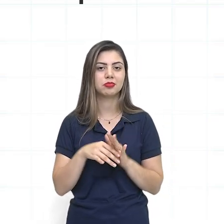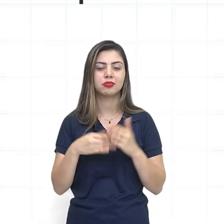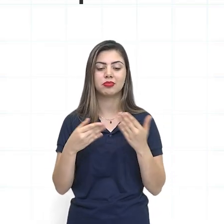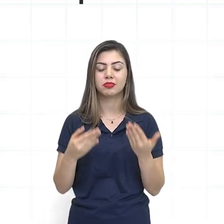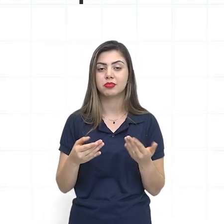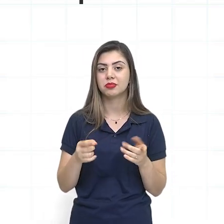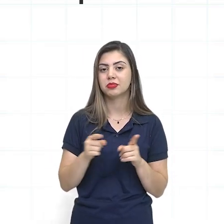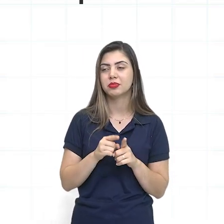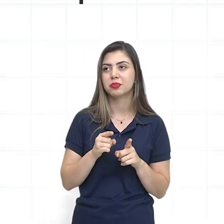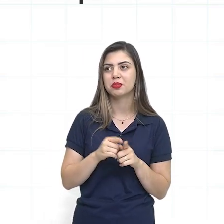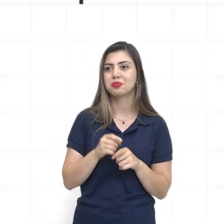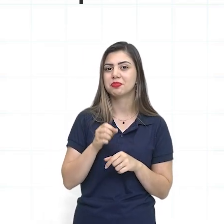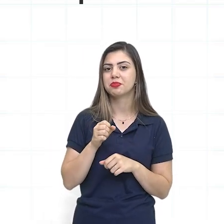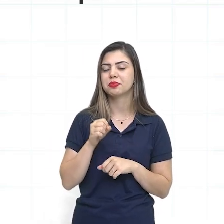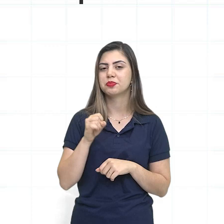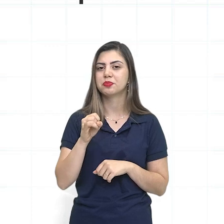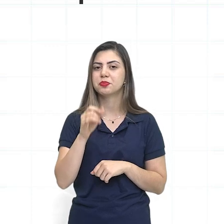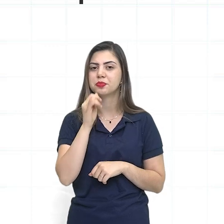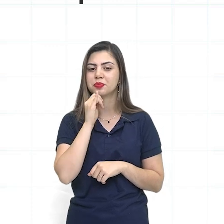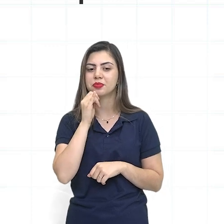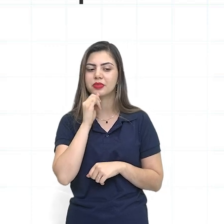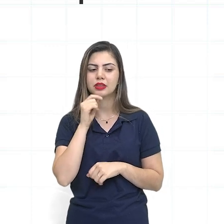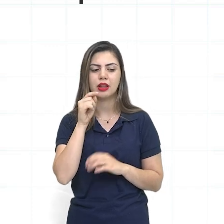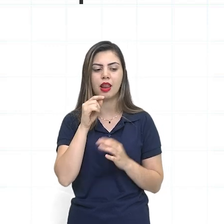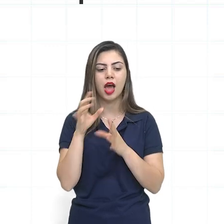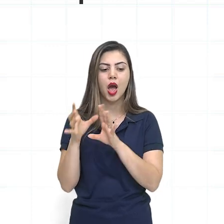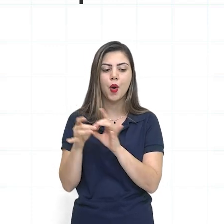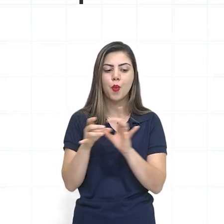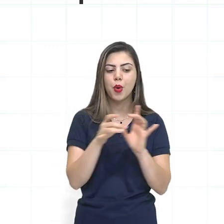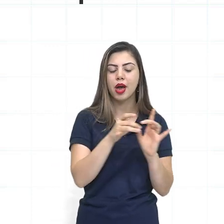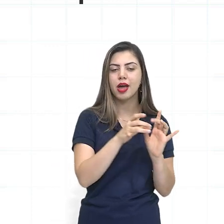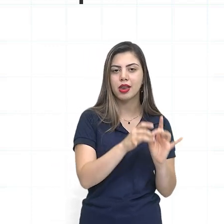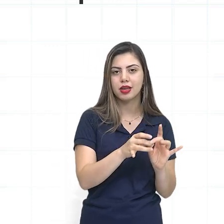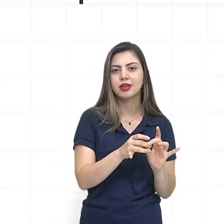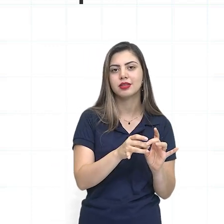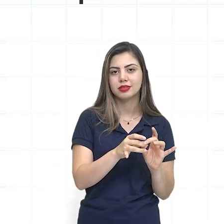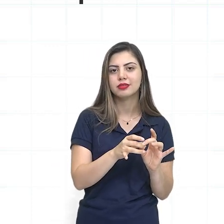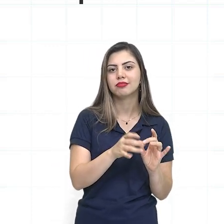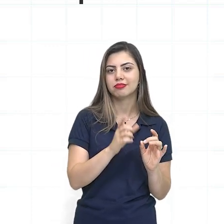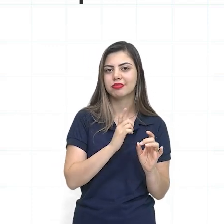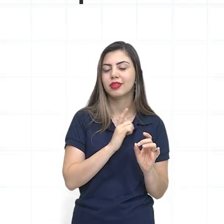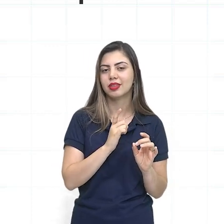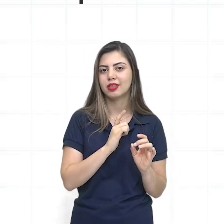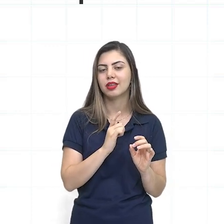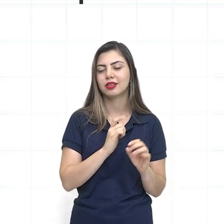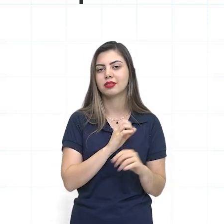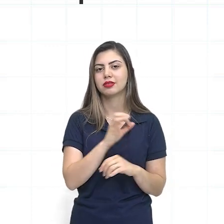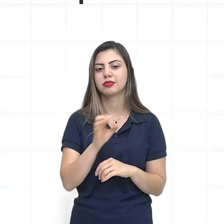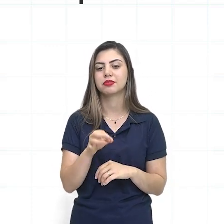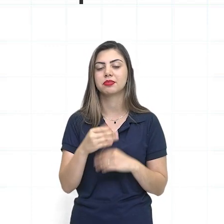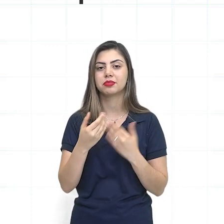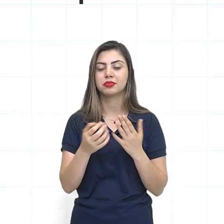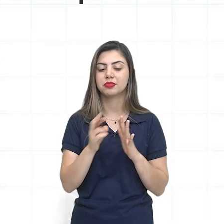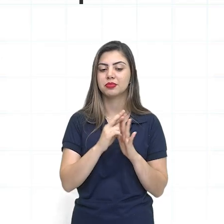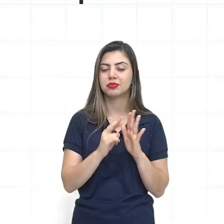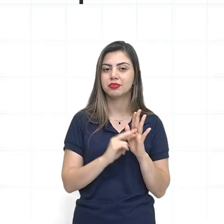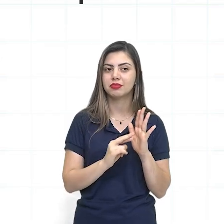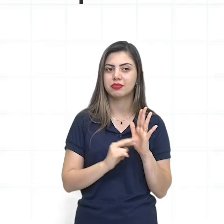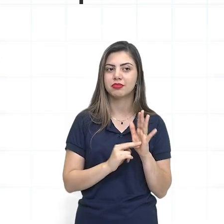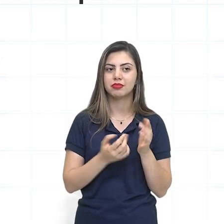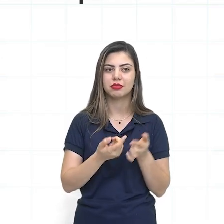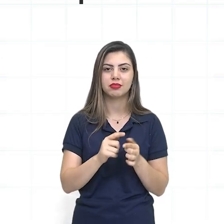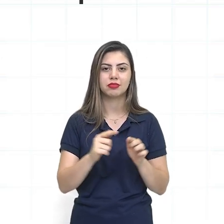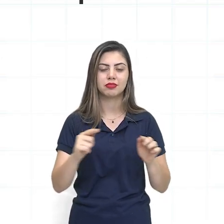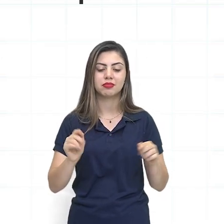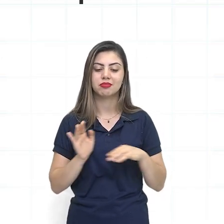né, inclusive, a falta de coerência, né? Então, as normas gramaticais,